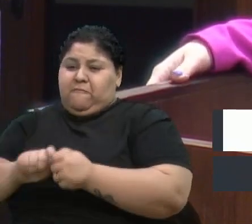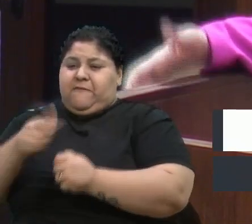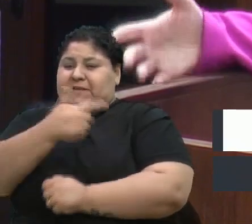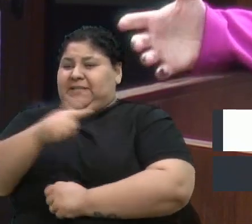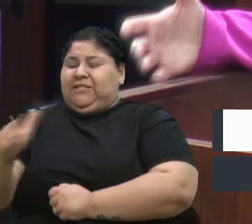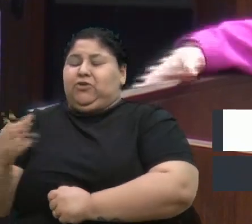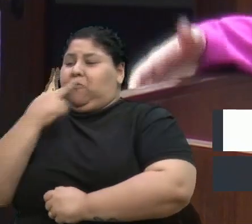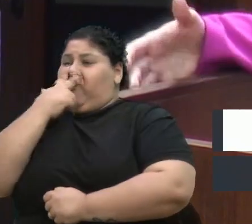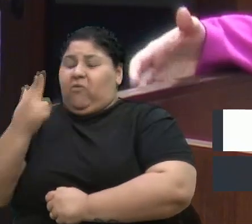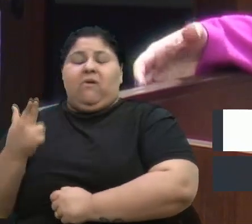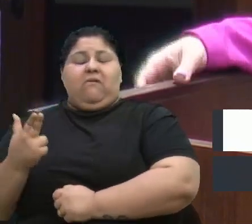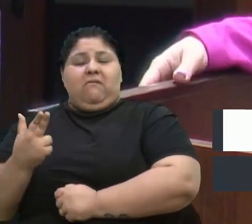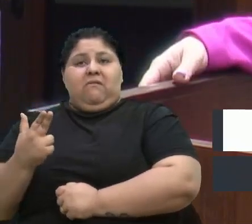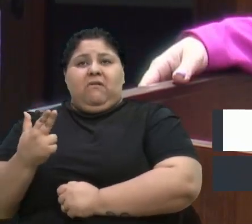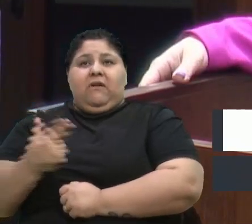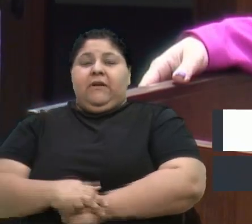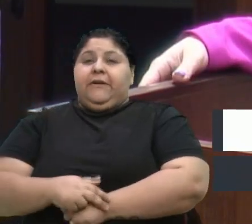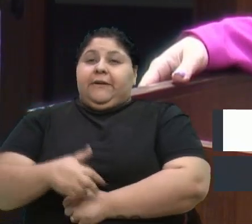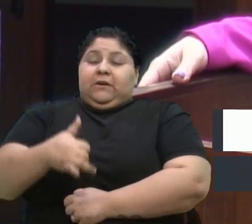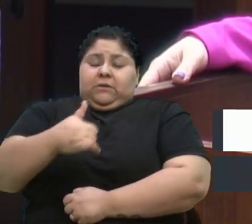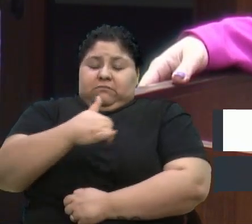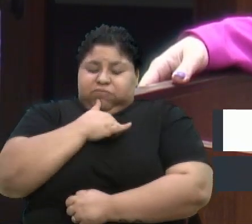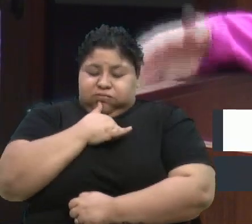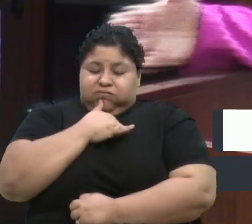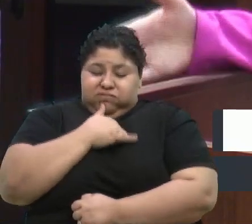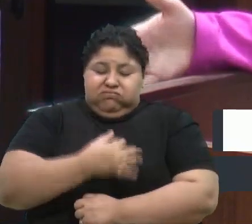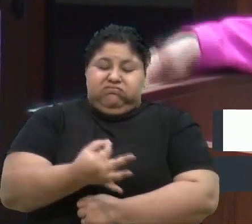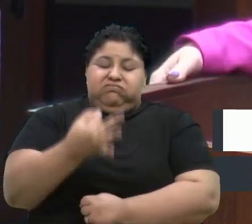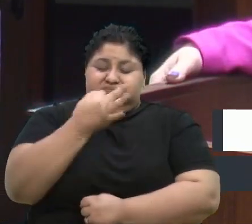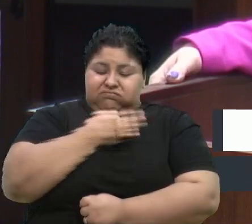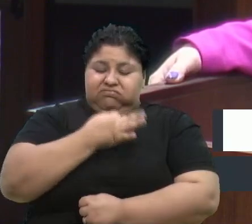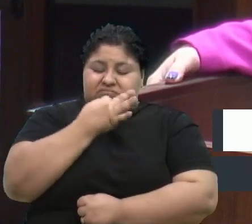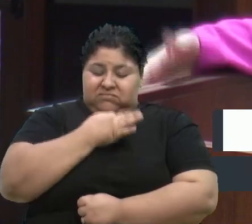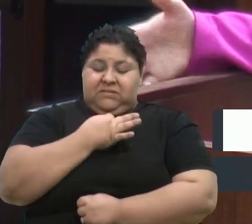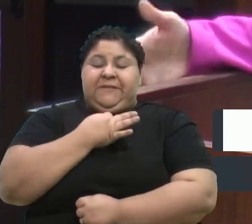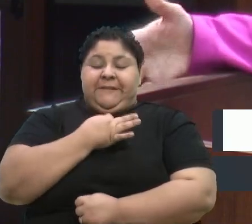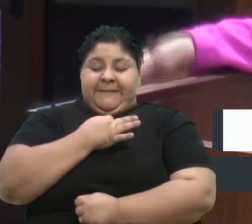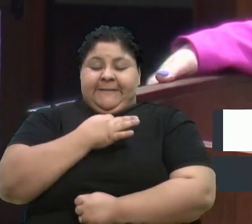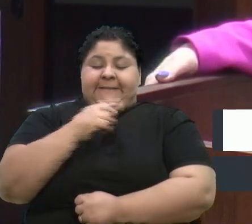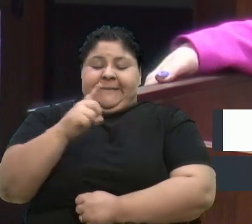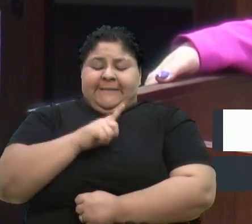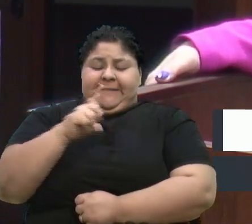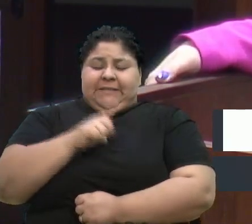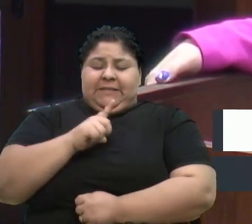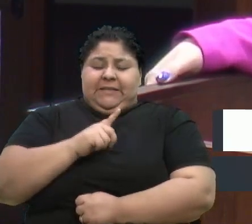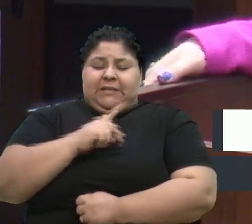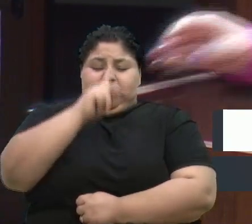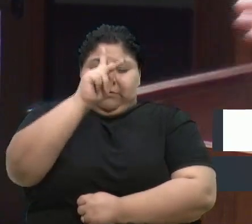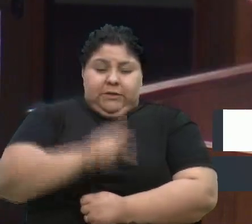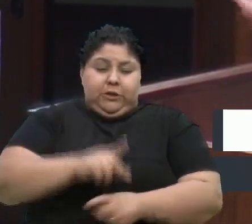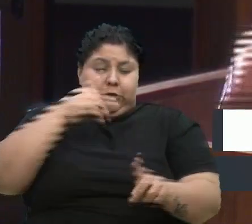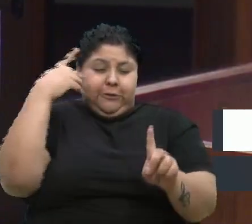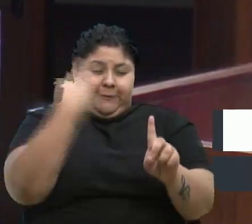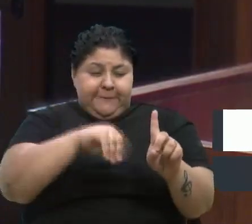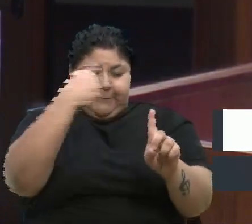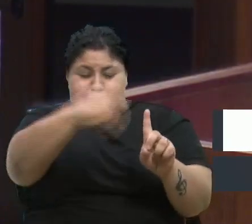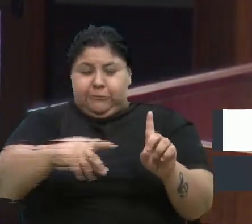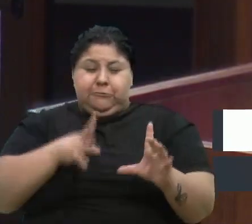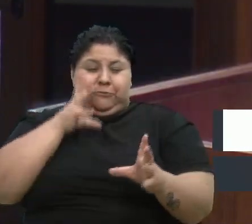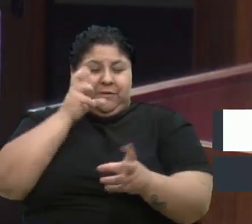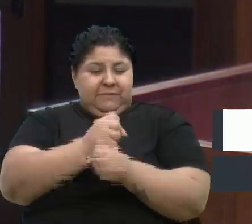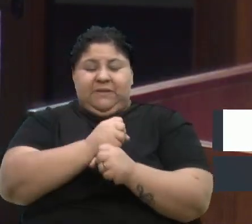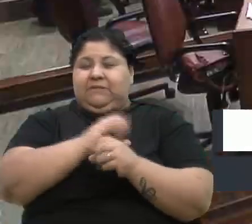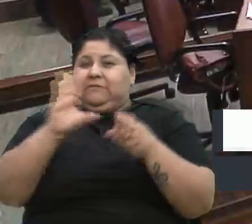acontecer nada. É lamentável Caxias do Sul ter, sim, aqui um torturador de animais. Seu à parte,